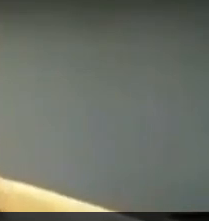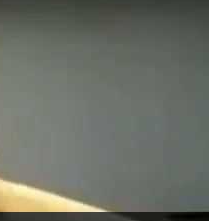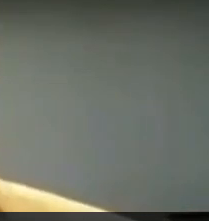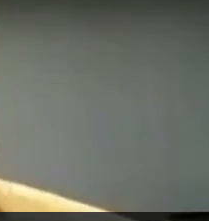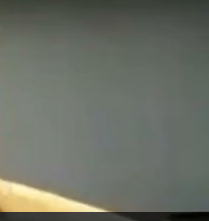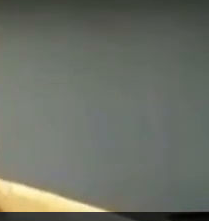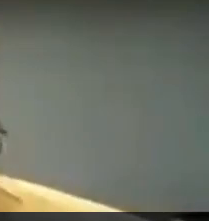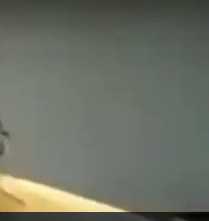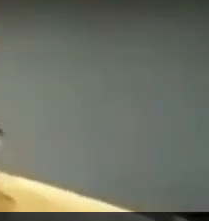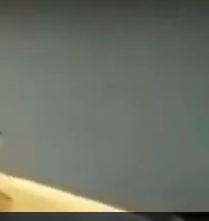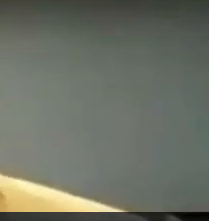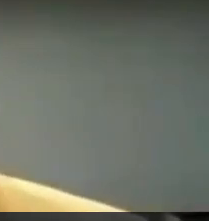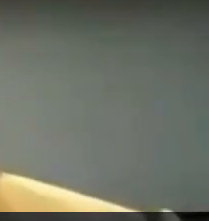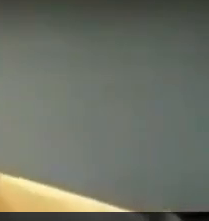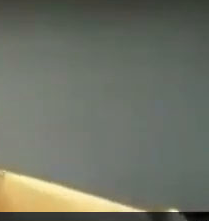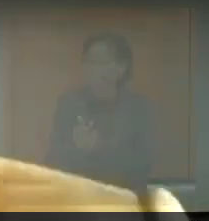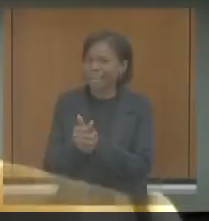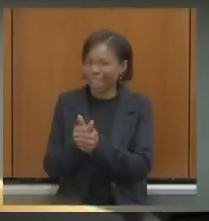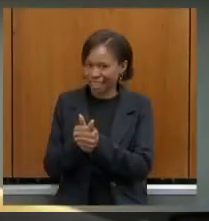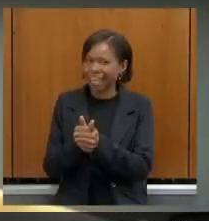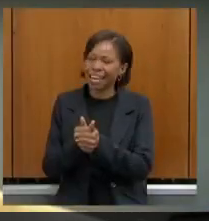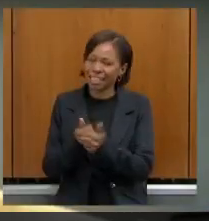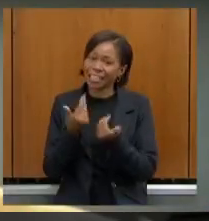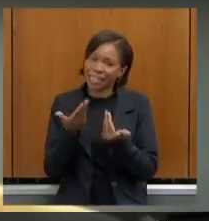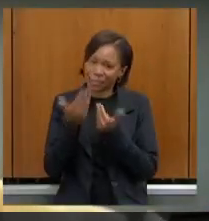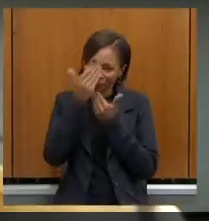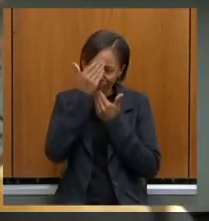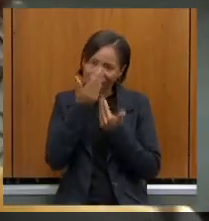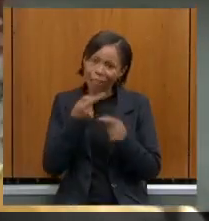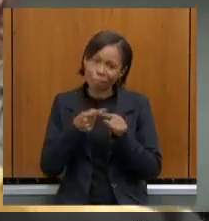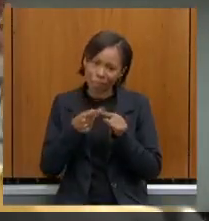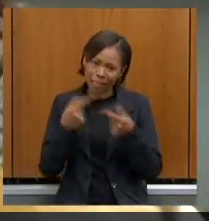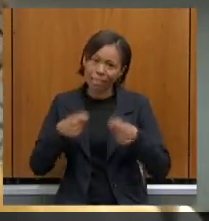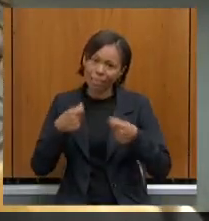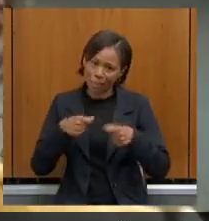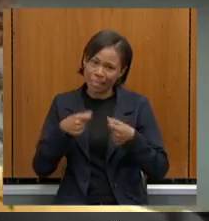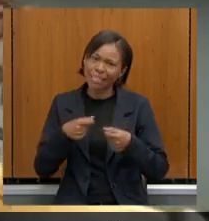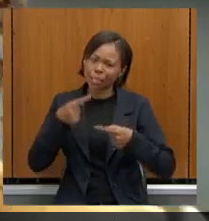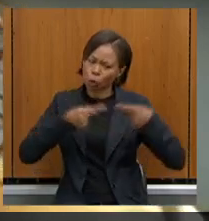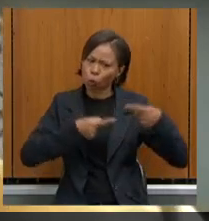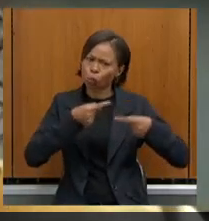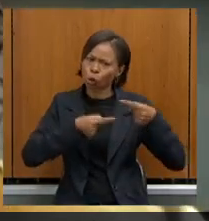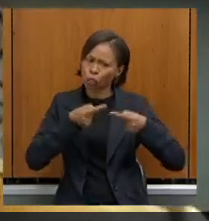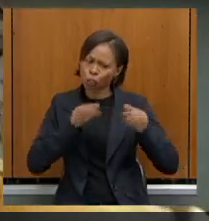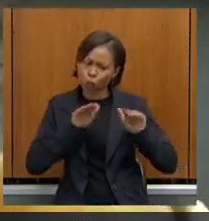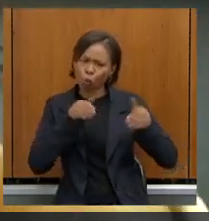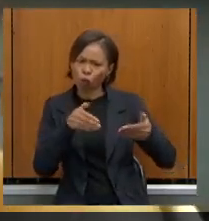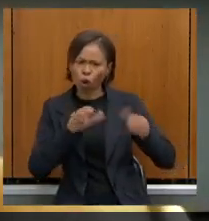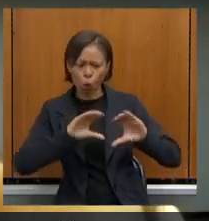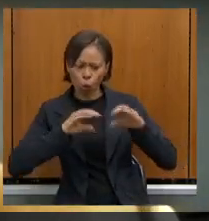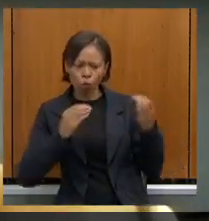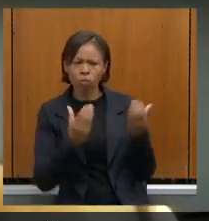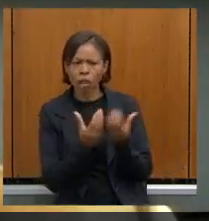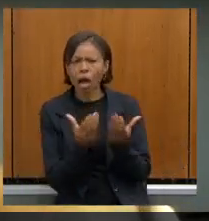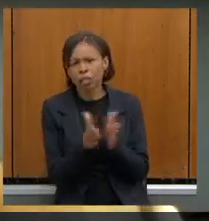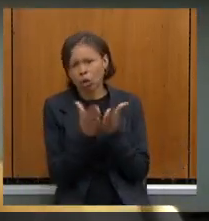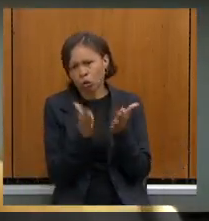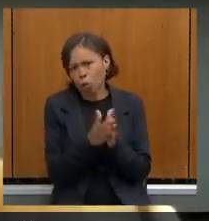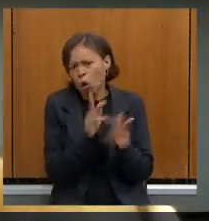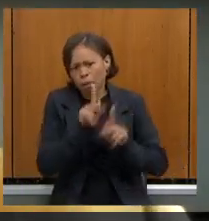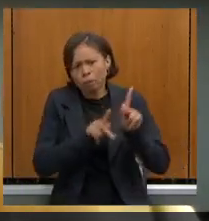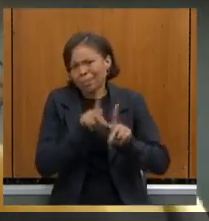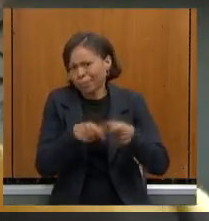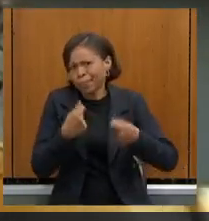de perto obrigada e é isso que nós precisamos construir política para os que vêm de baixo que às vezes não tem vozes na política